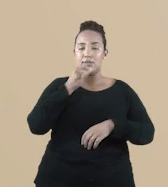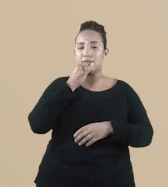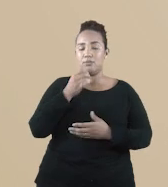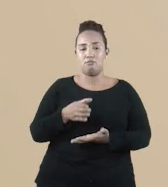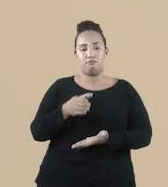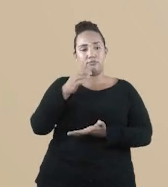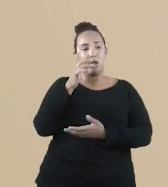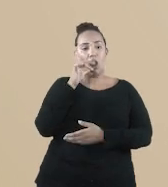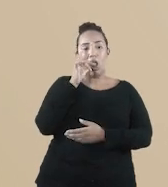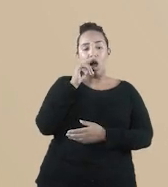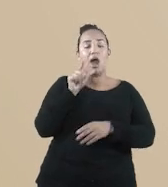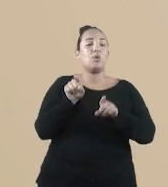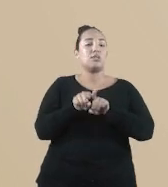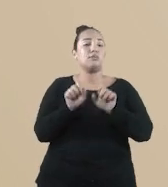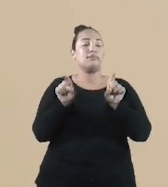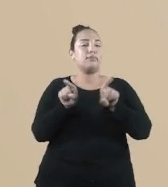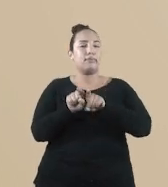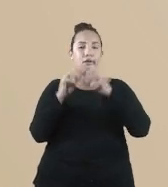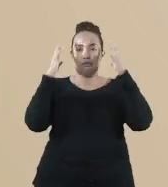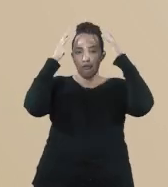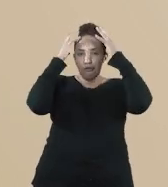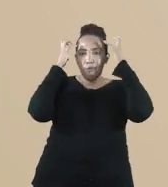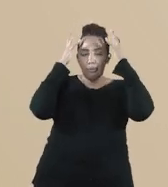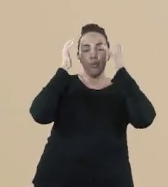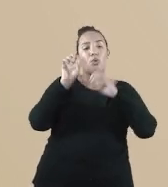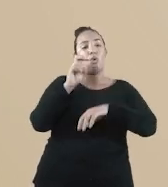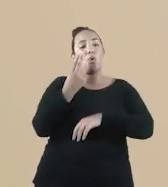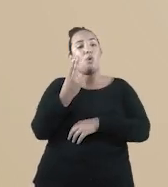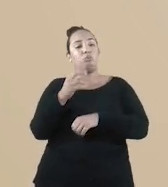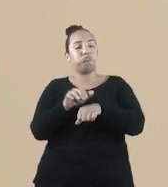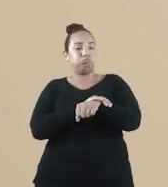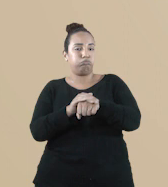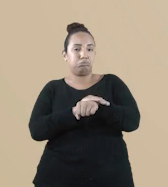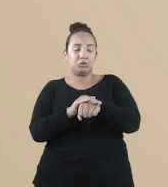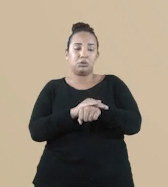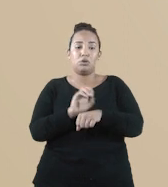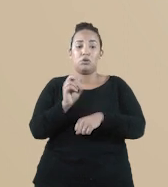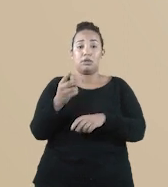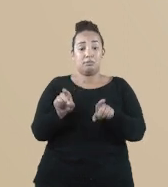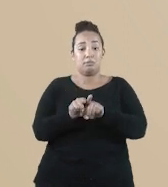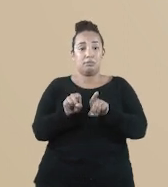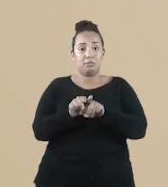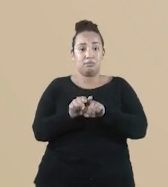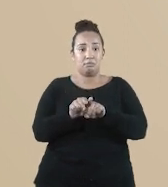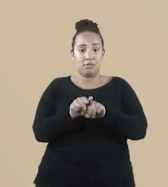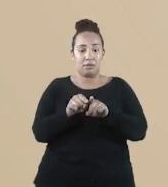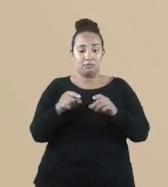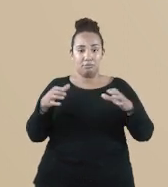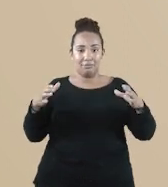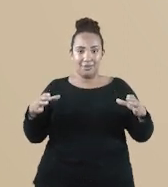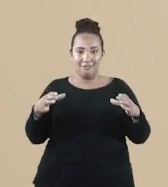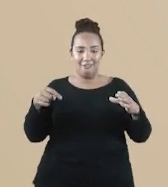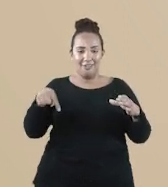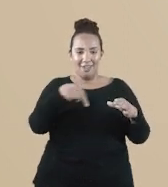da garrafa de água, de frascos de shampoo ou de sabonete e de uma banheira. E em todas